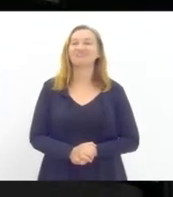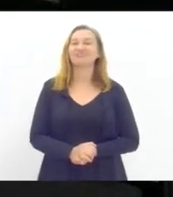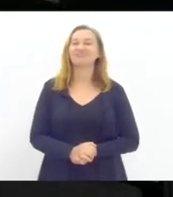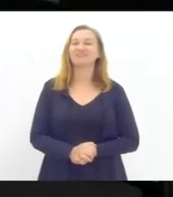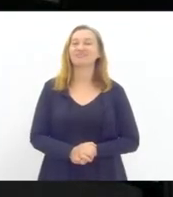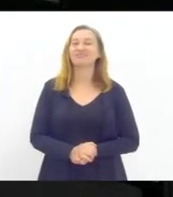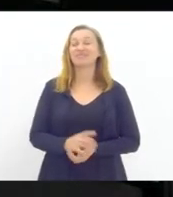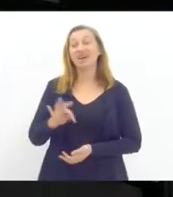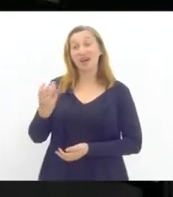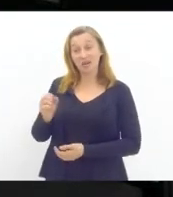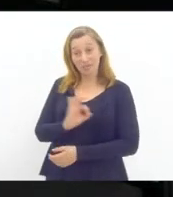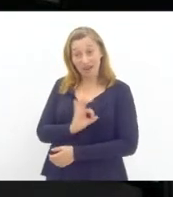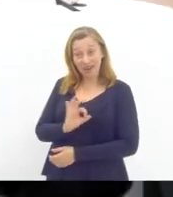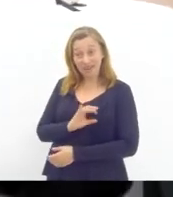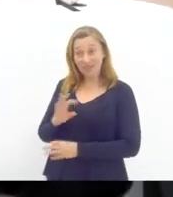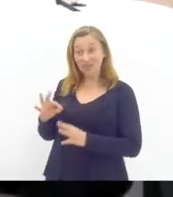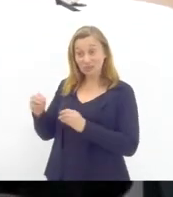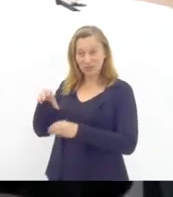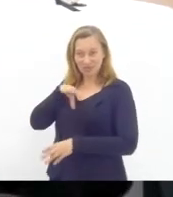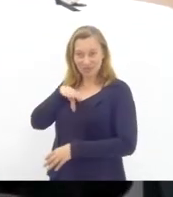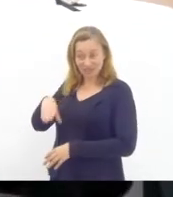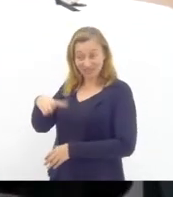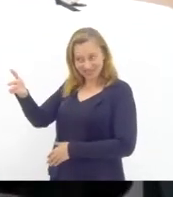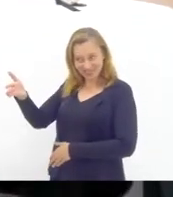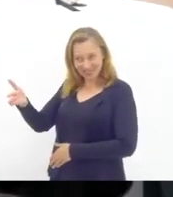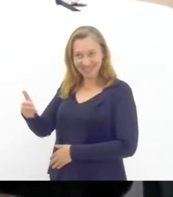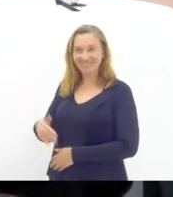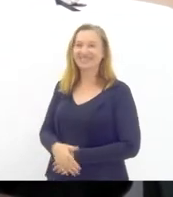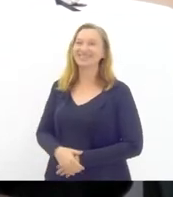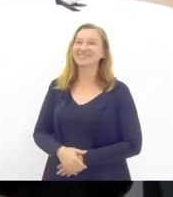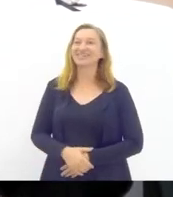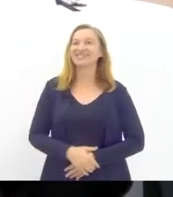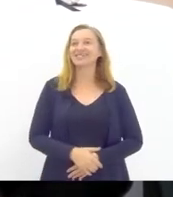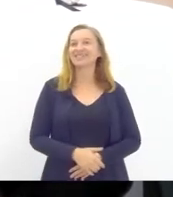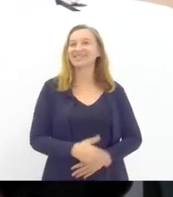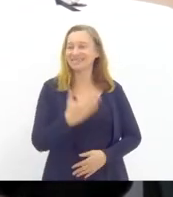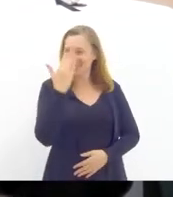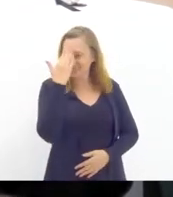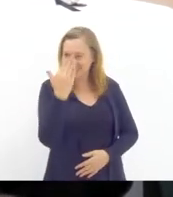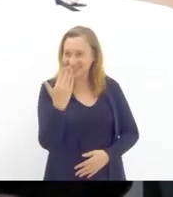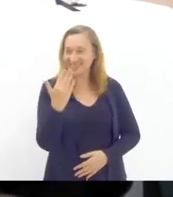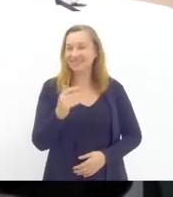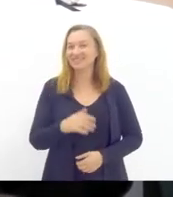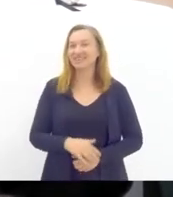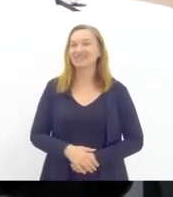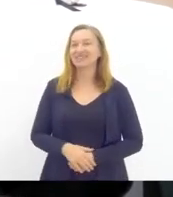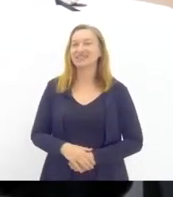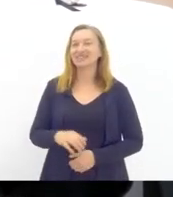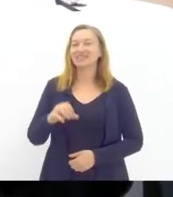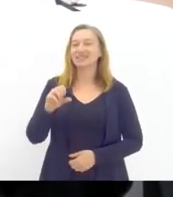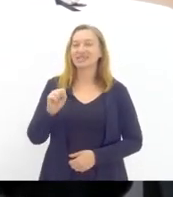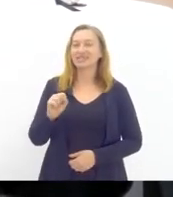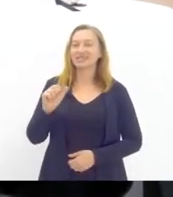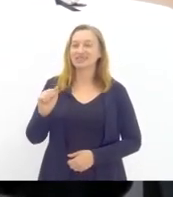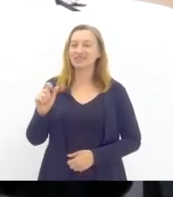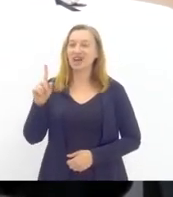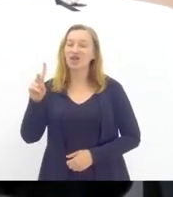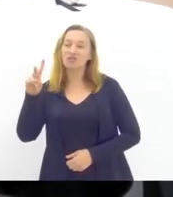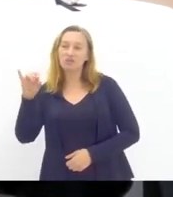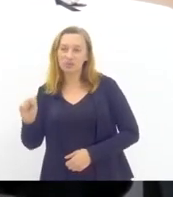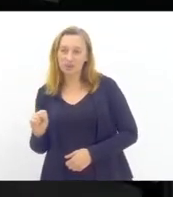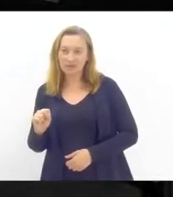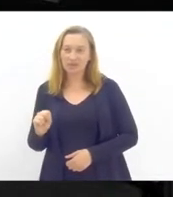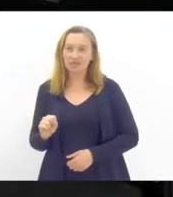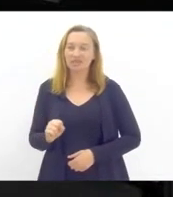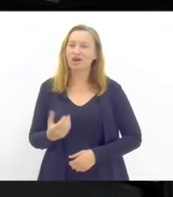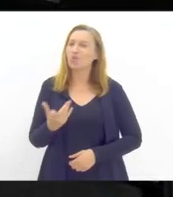a Marta além de tudo vascaíno agradecer muito sábio Neves Neves